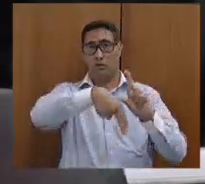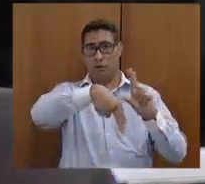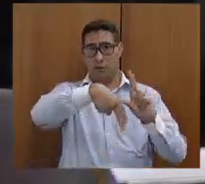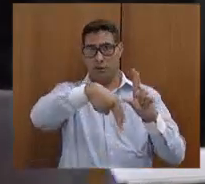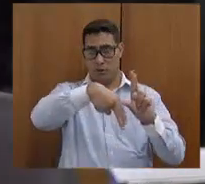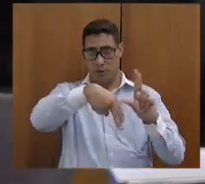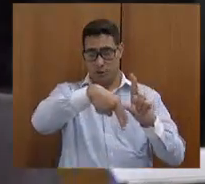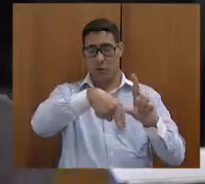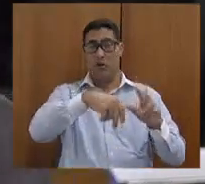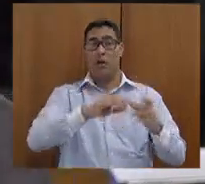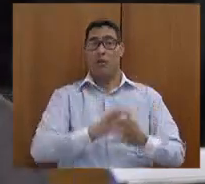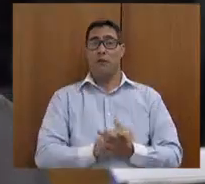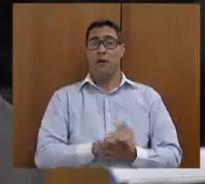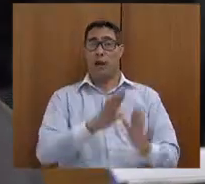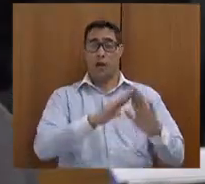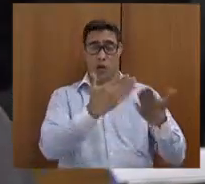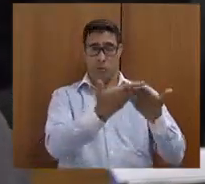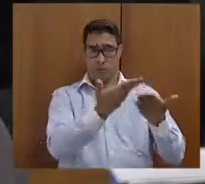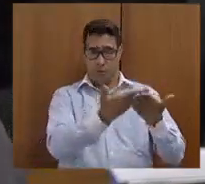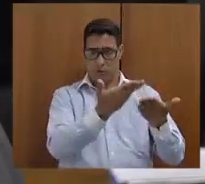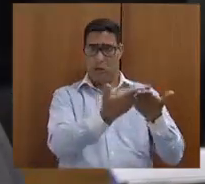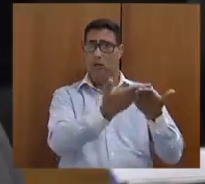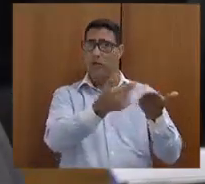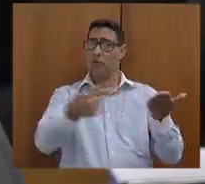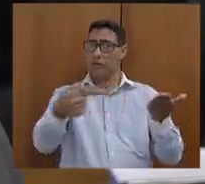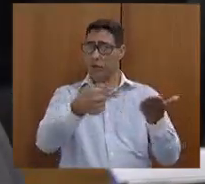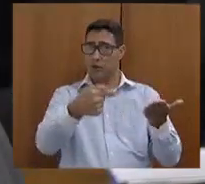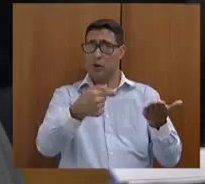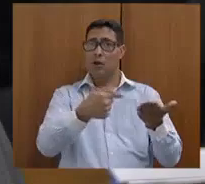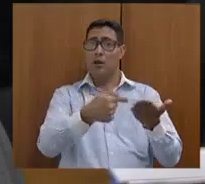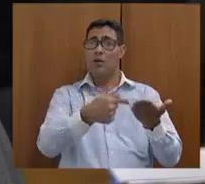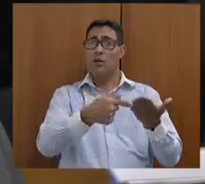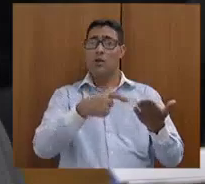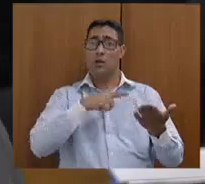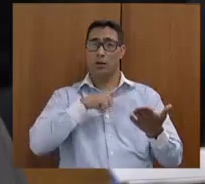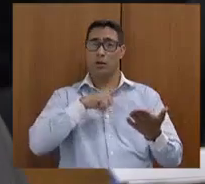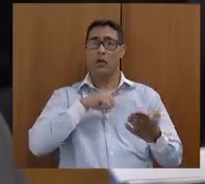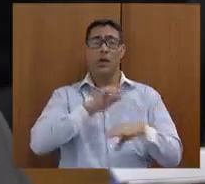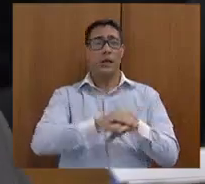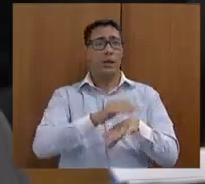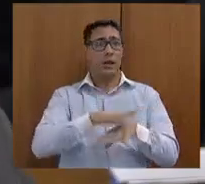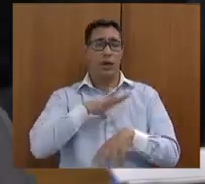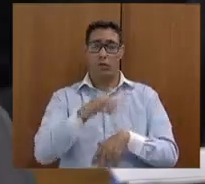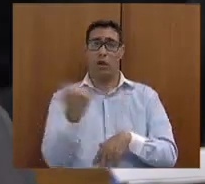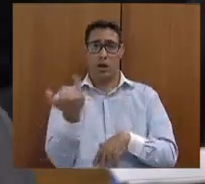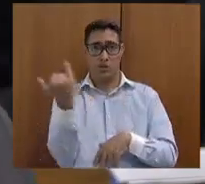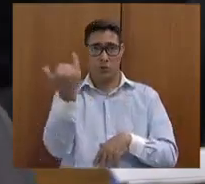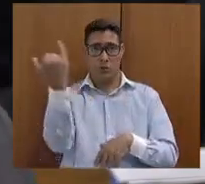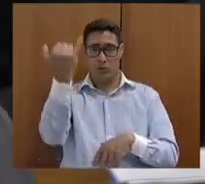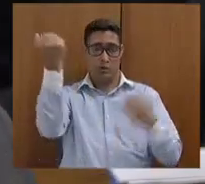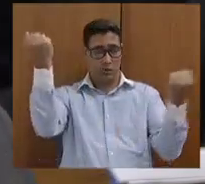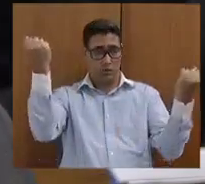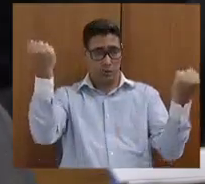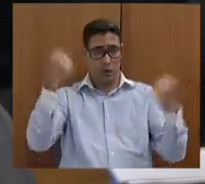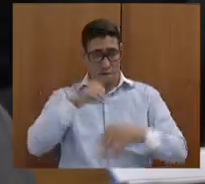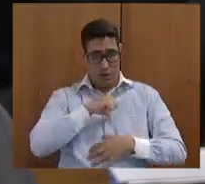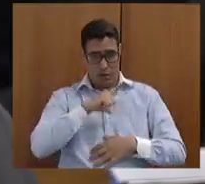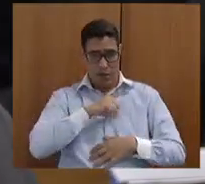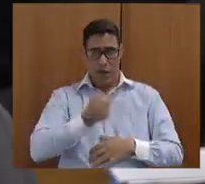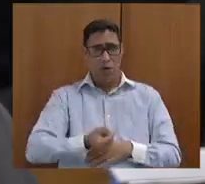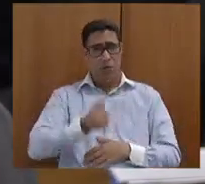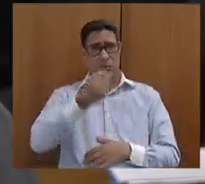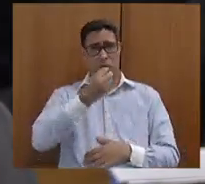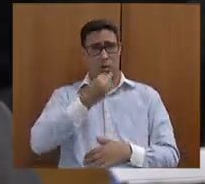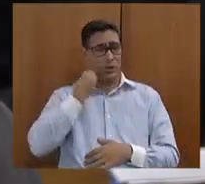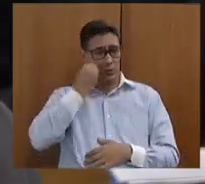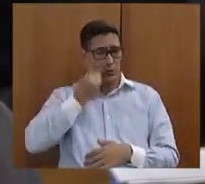tem um simbolismo significado muito importante isso me emociona Bia ouvindo aqui acho que pouca experiência ainda